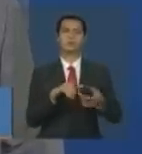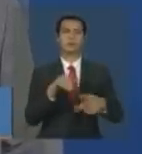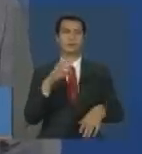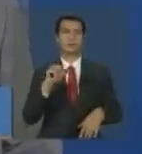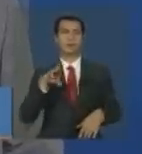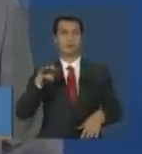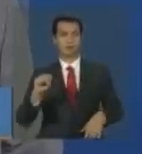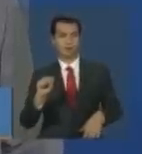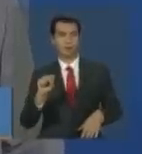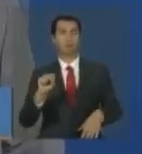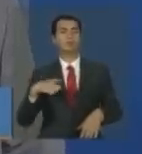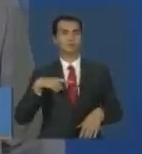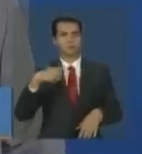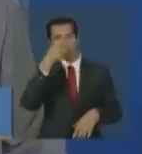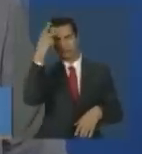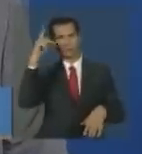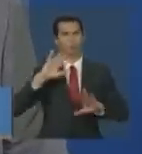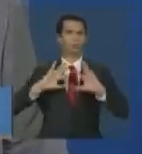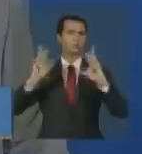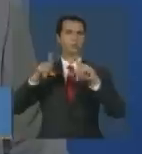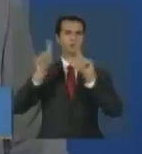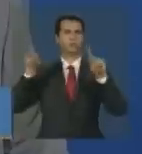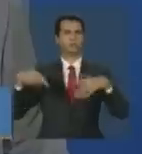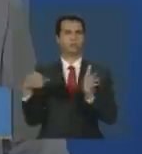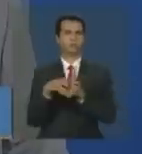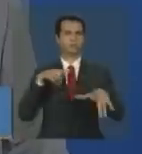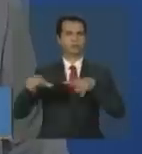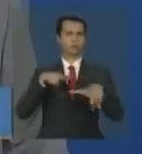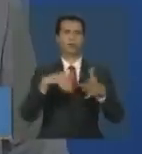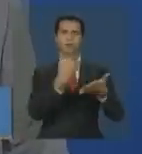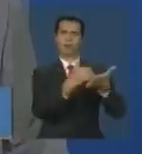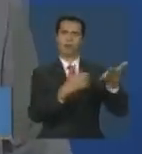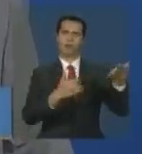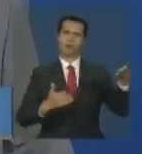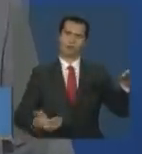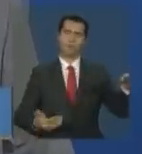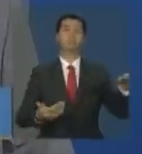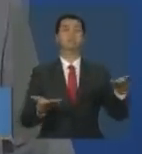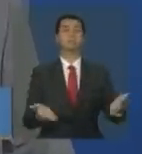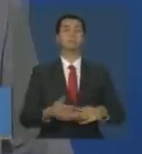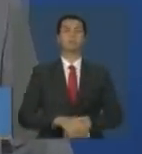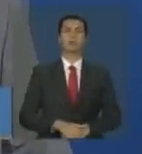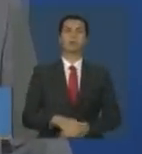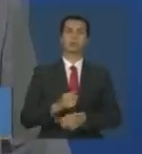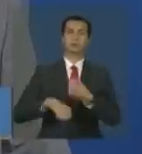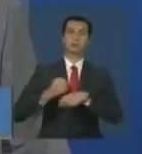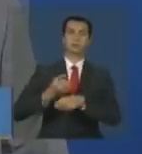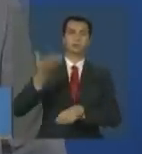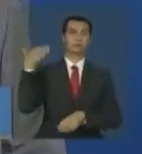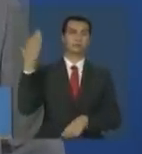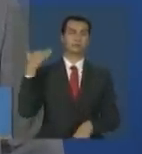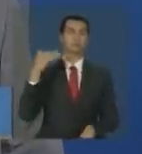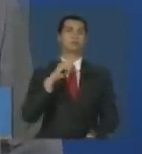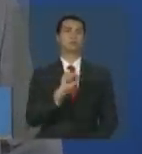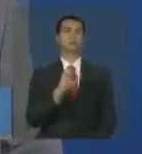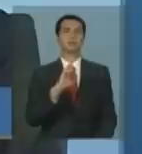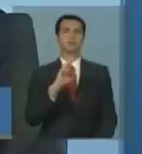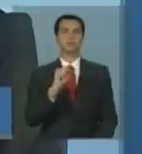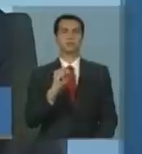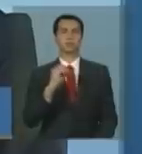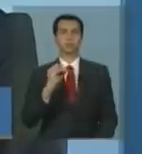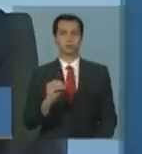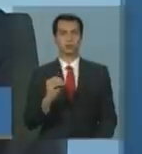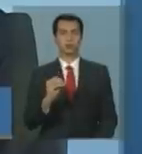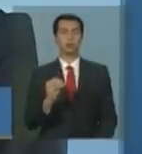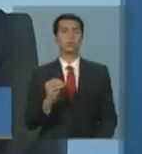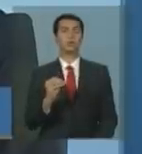as pessoas que trabalham no CRAS. Nos anos anteriores, quando nós fazíamos o censo não estava integrado com este